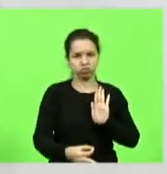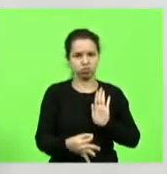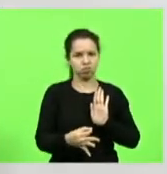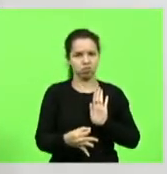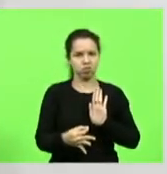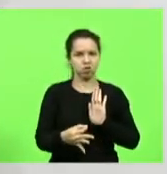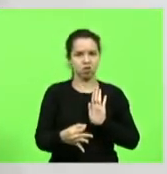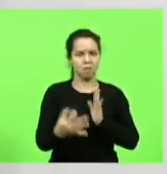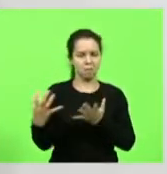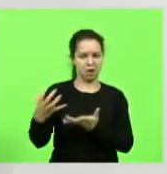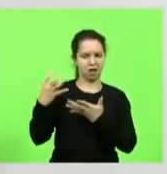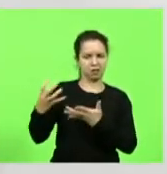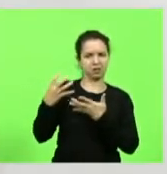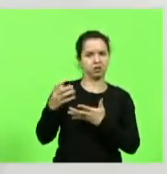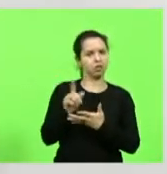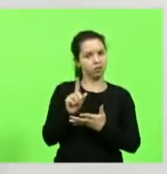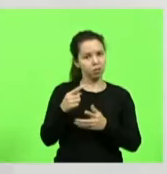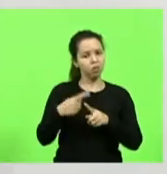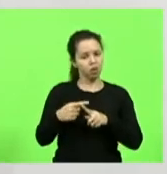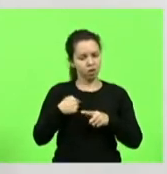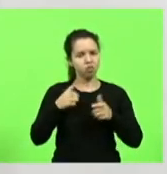não. É porque eu já analisei